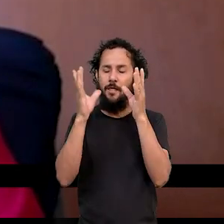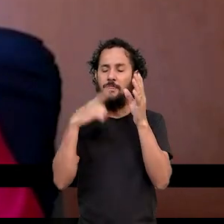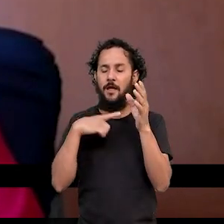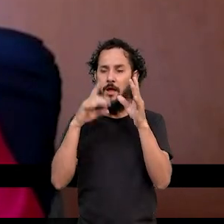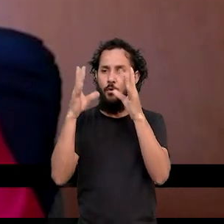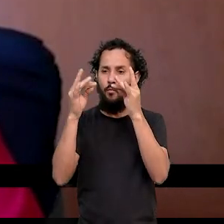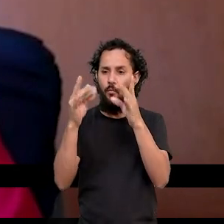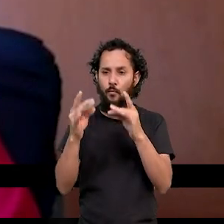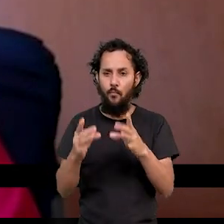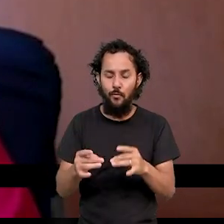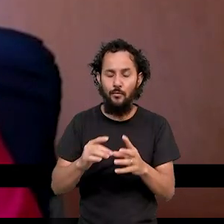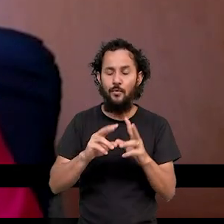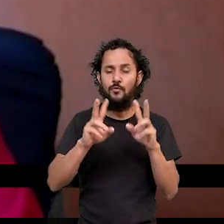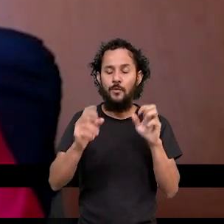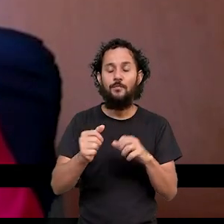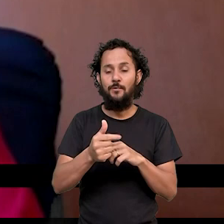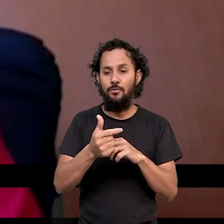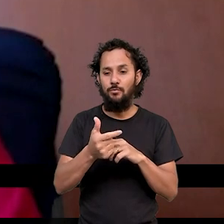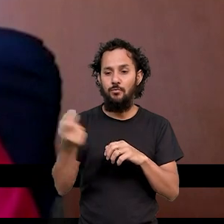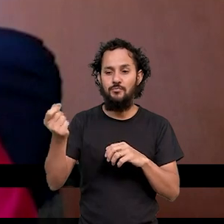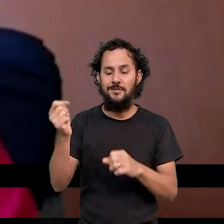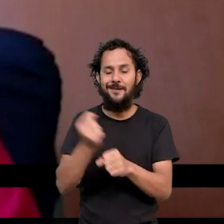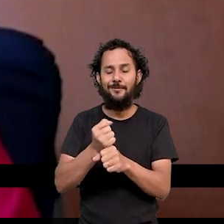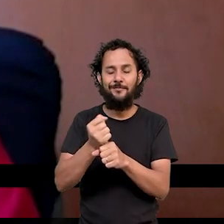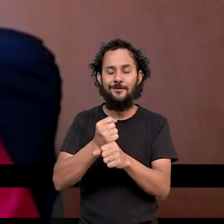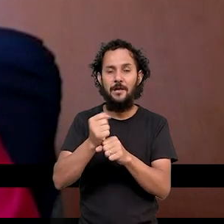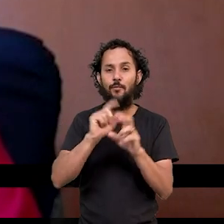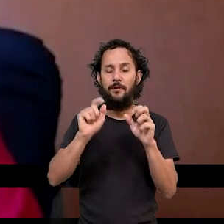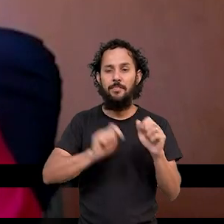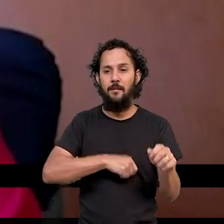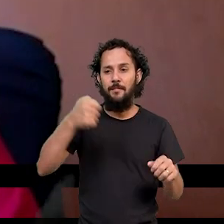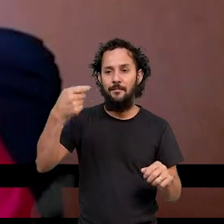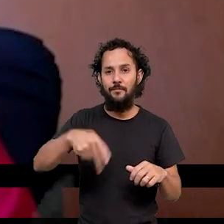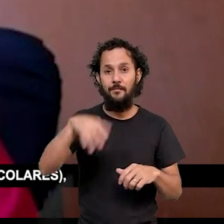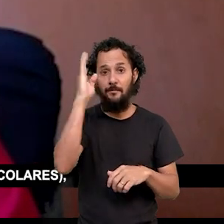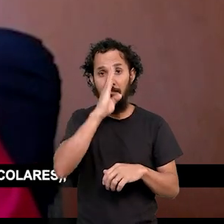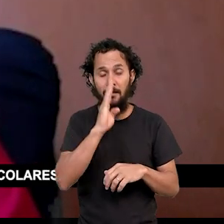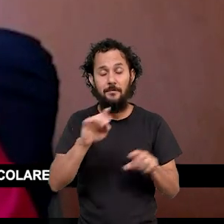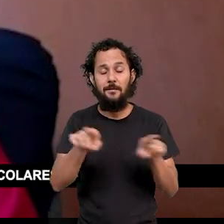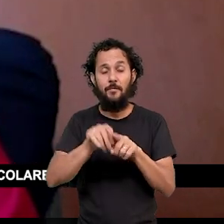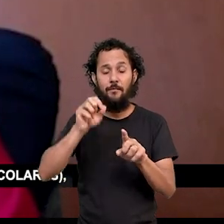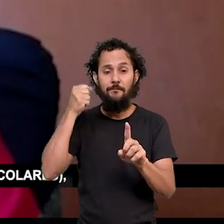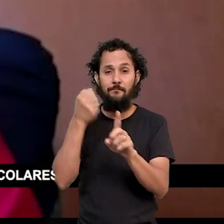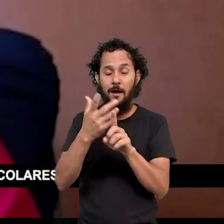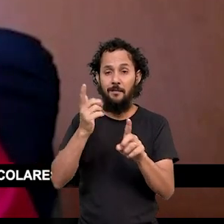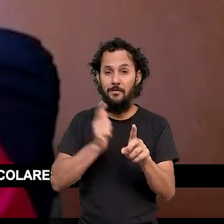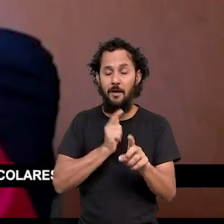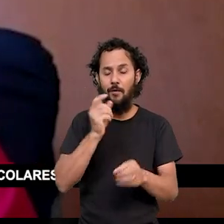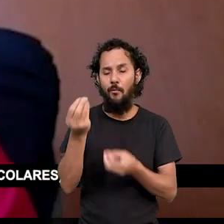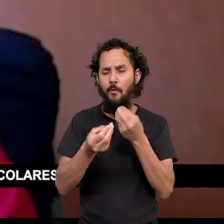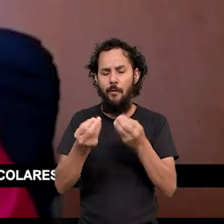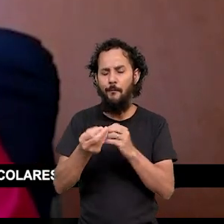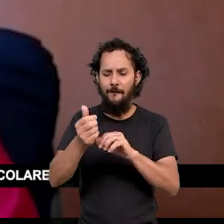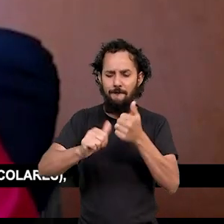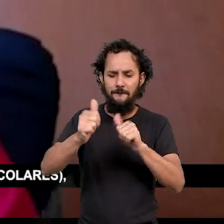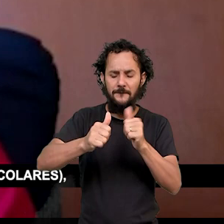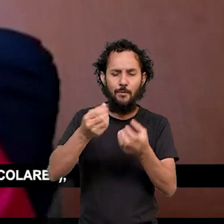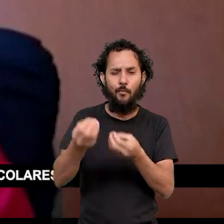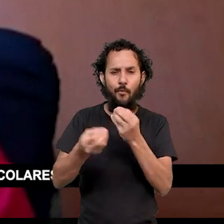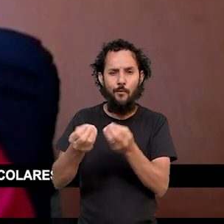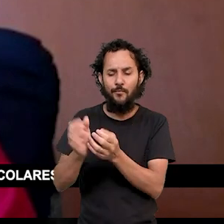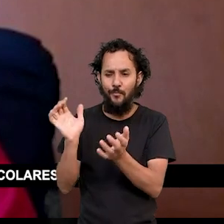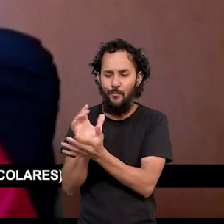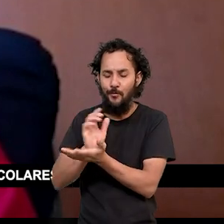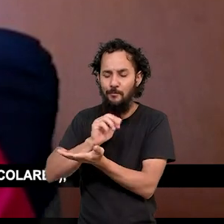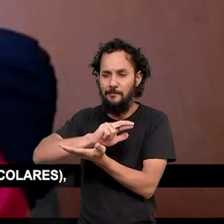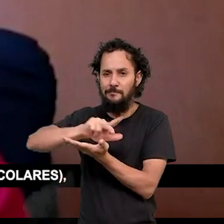de qualidade sobre os 200 anos de independência do Brasil e seus desdobramentos, que são analisados por